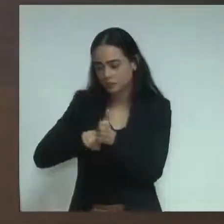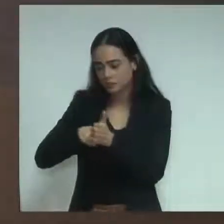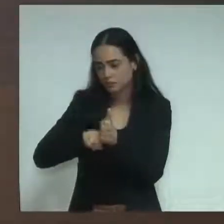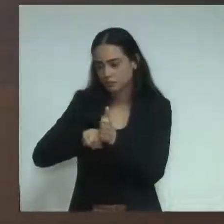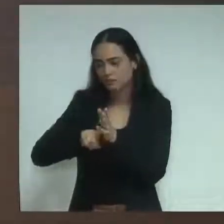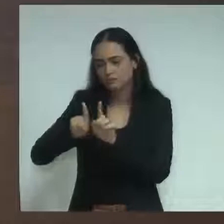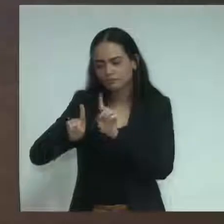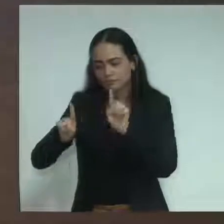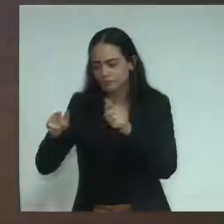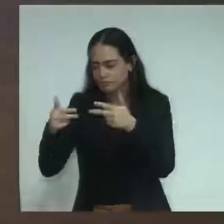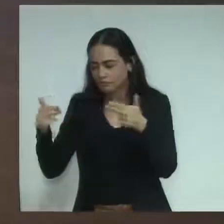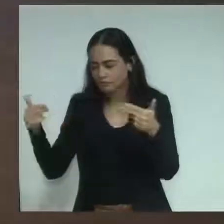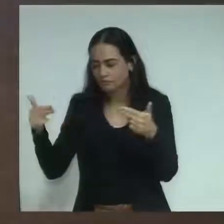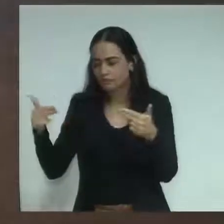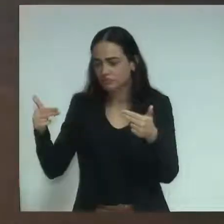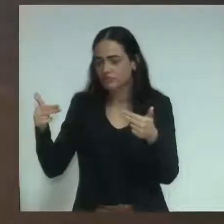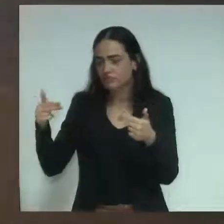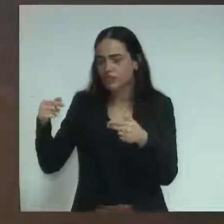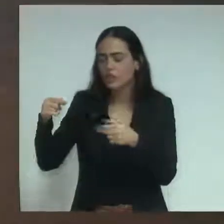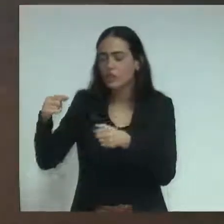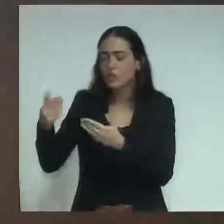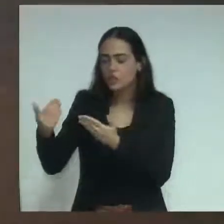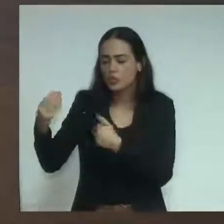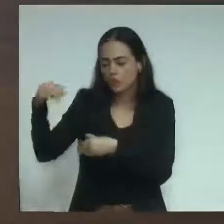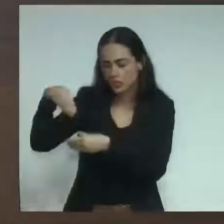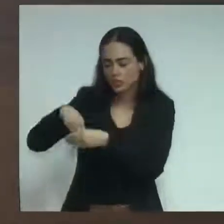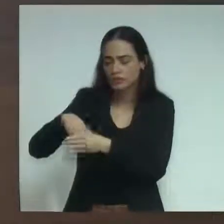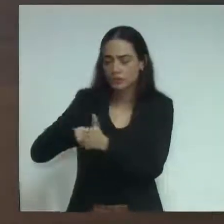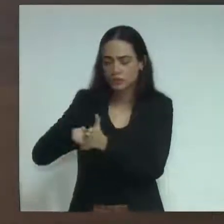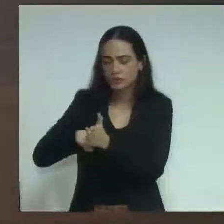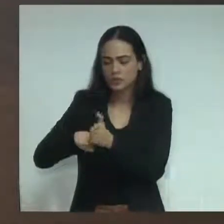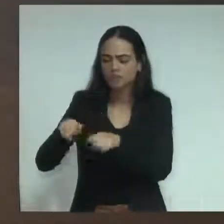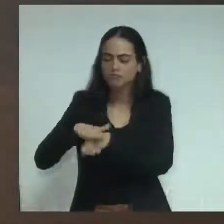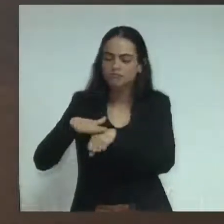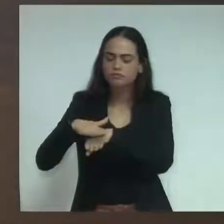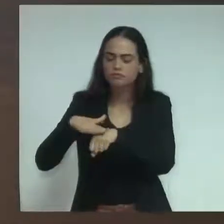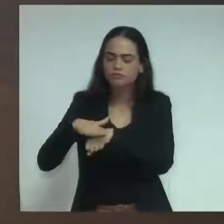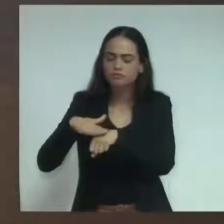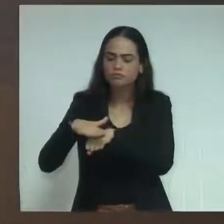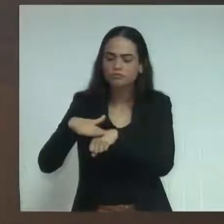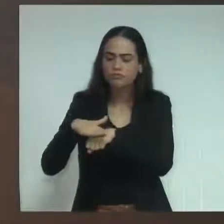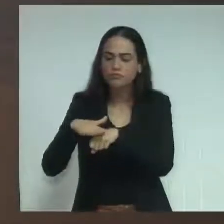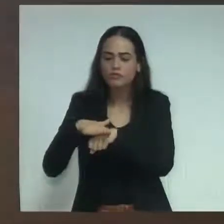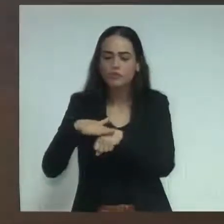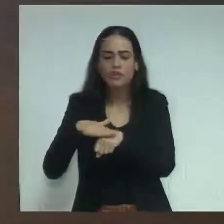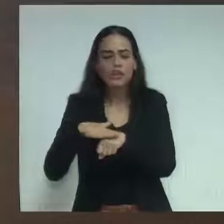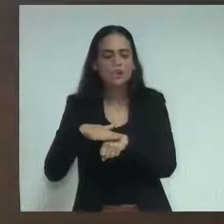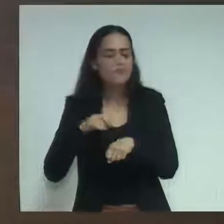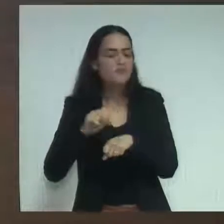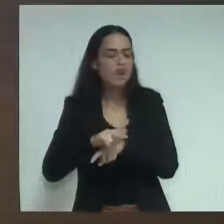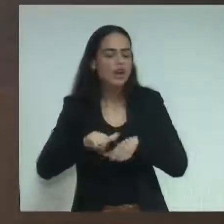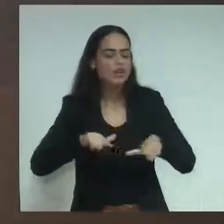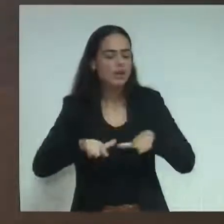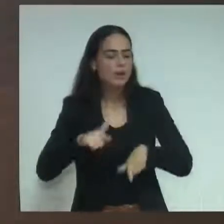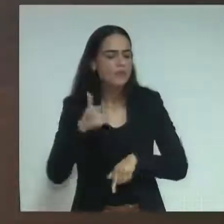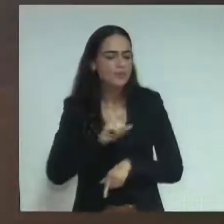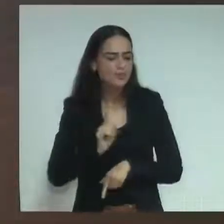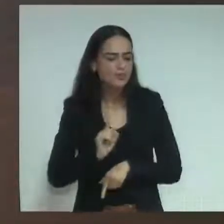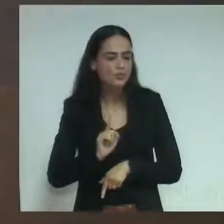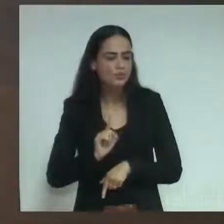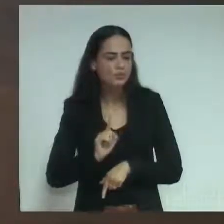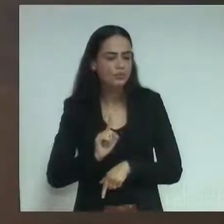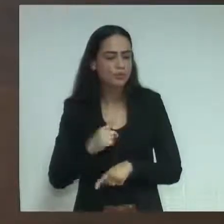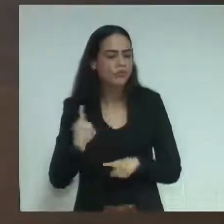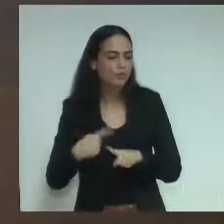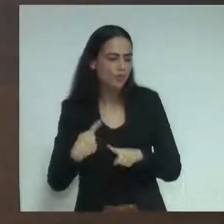com os jovens da pesquisa, que aquele jovem que não tem oportunidade de emprego, ele não tem oportunidade também de estudo. E aí, o final